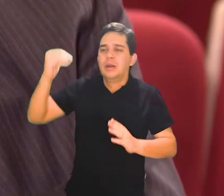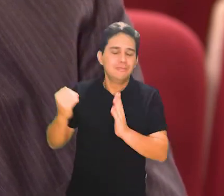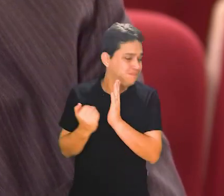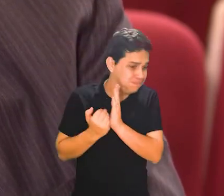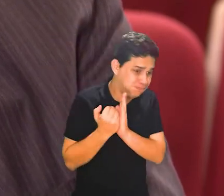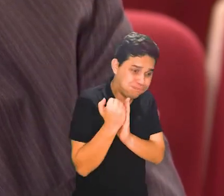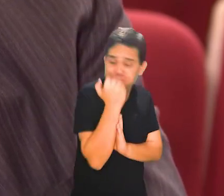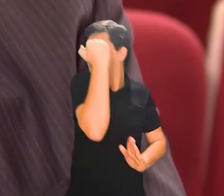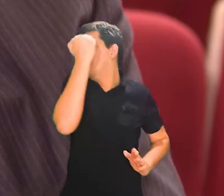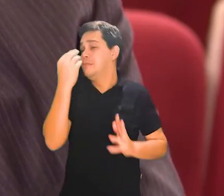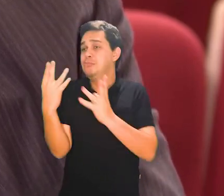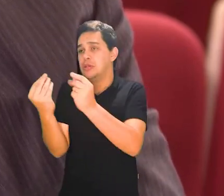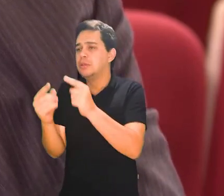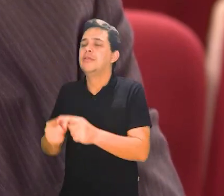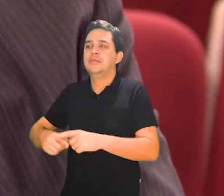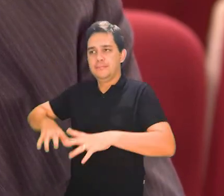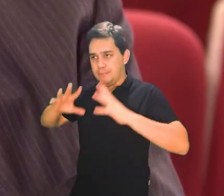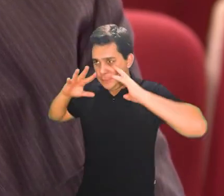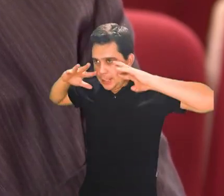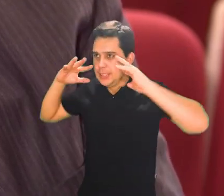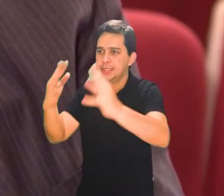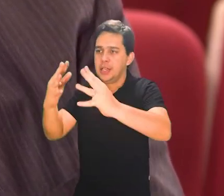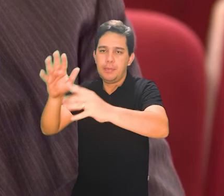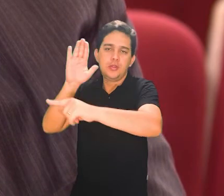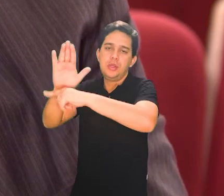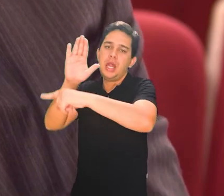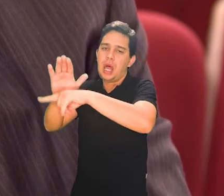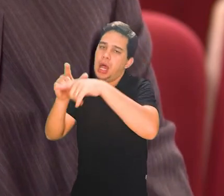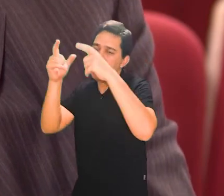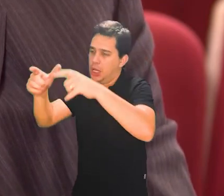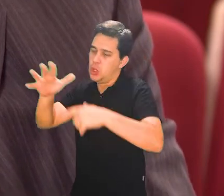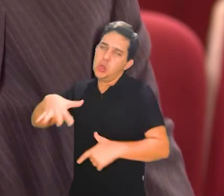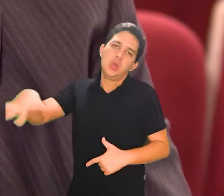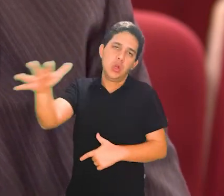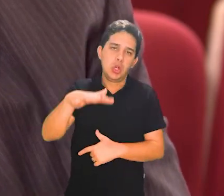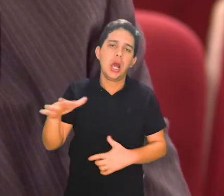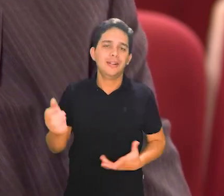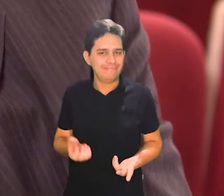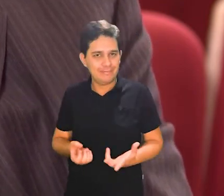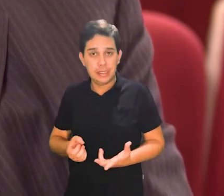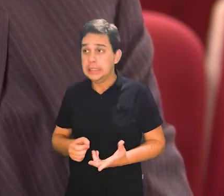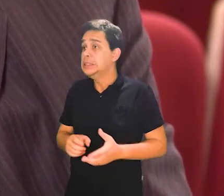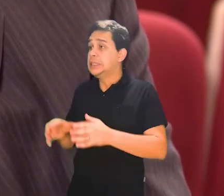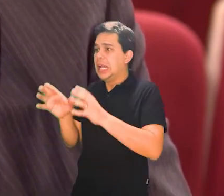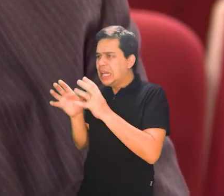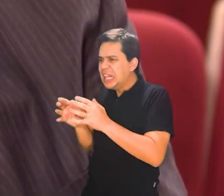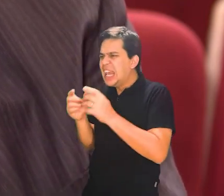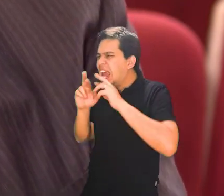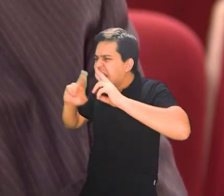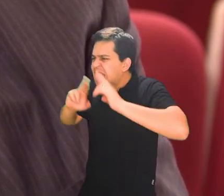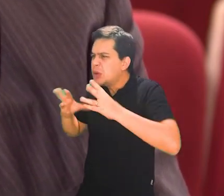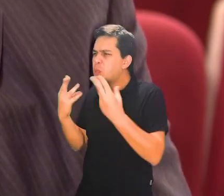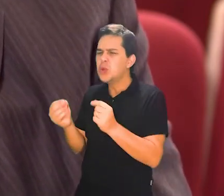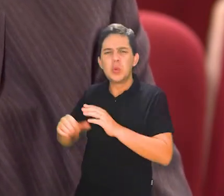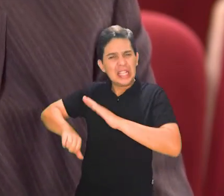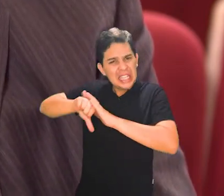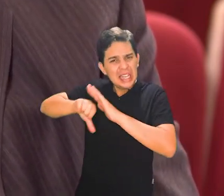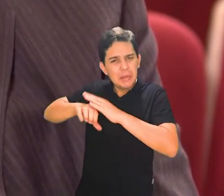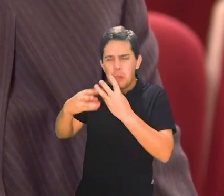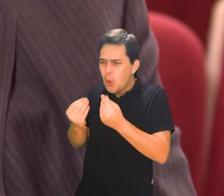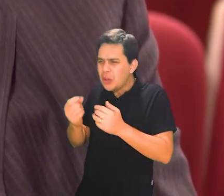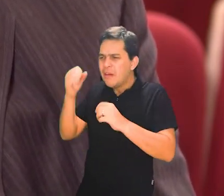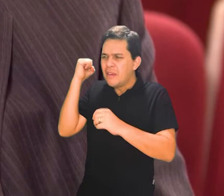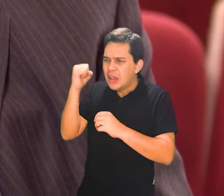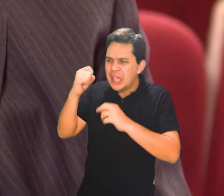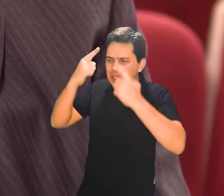pontos principais, é possível que o Ministério Público cobre maior segurança, maior efetivo policial, maior estrutura